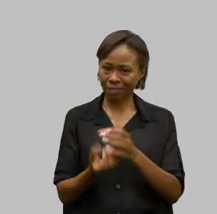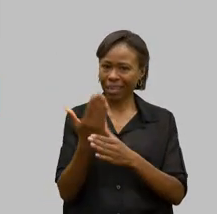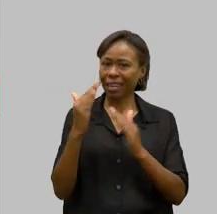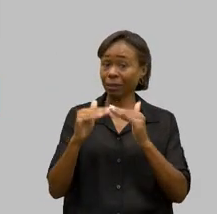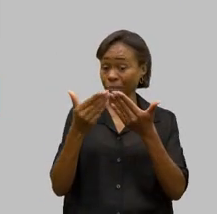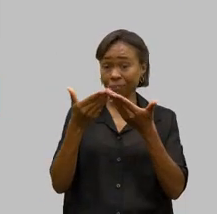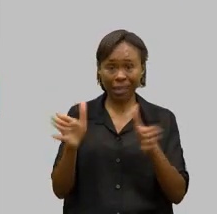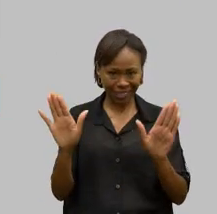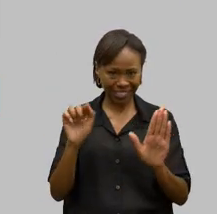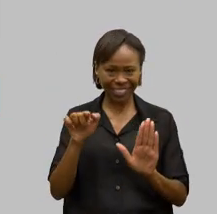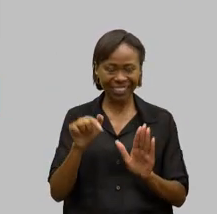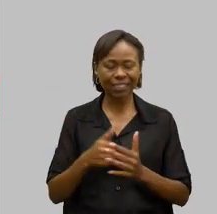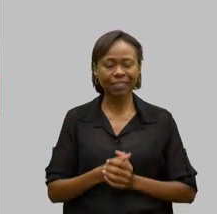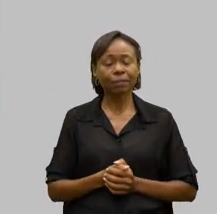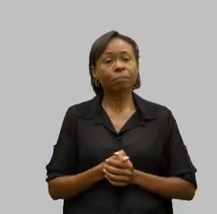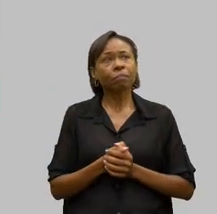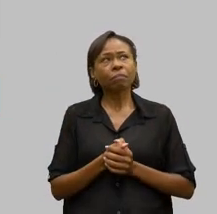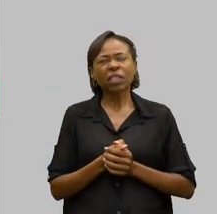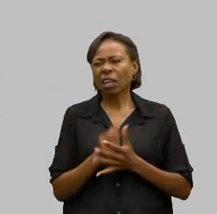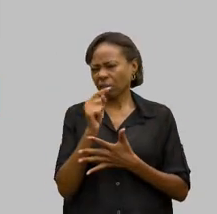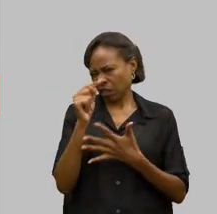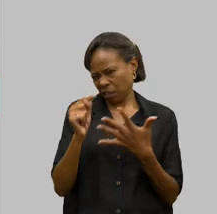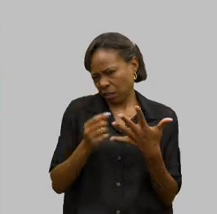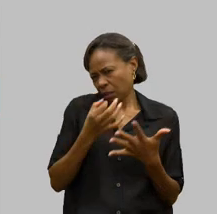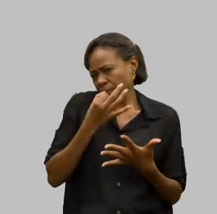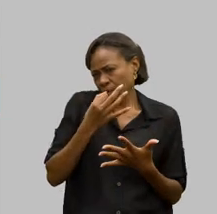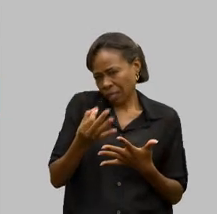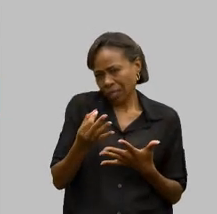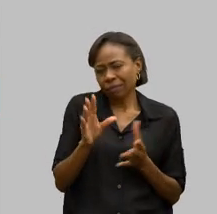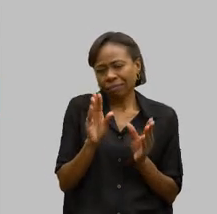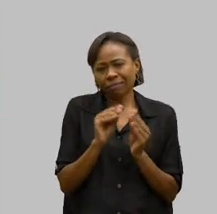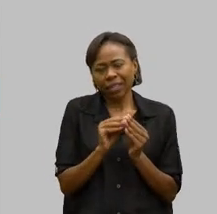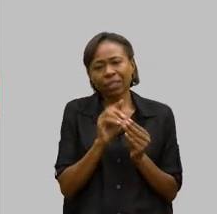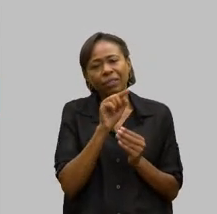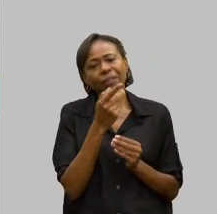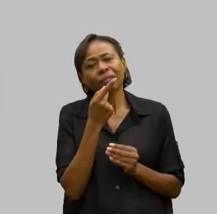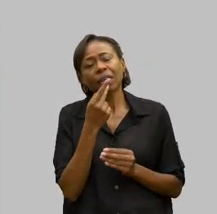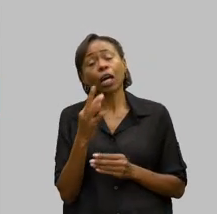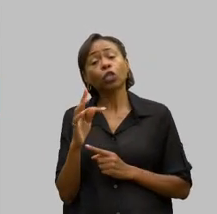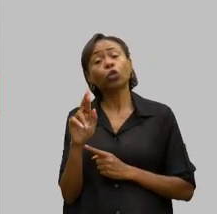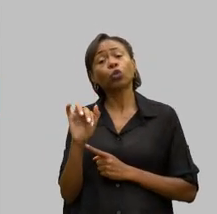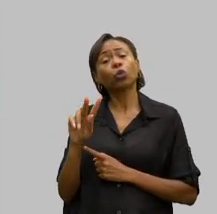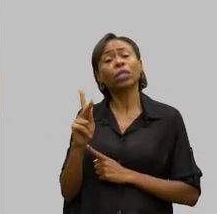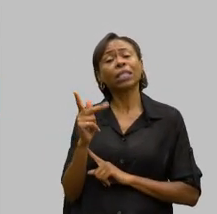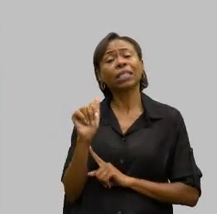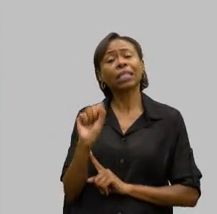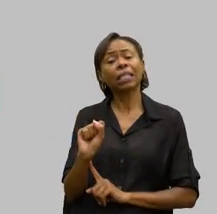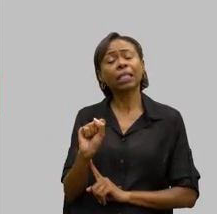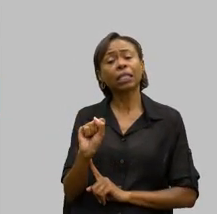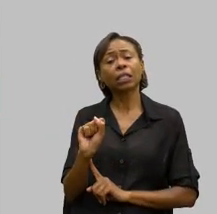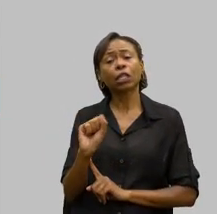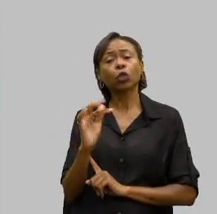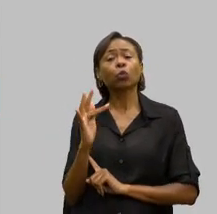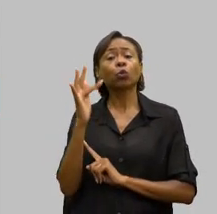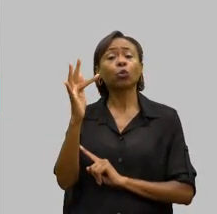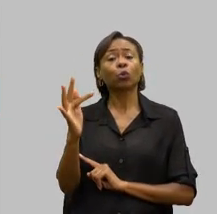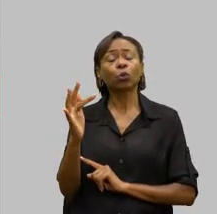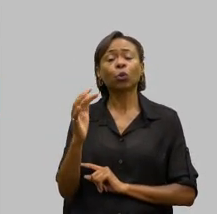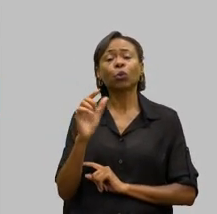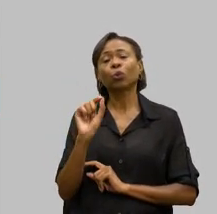Mas, enfim, secretário, só essa colocação que eu gostaria de ouvir da questão do trivias do futuro, de profissões que nós precisamos